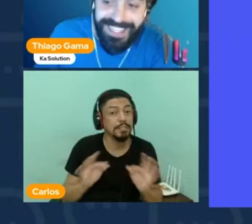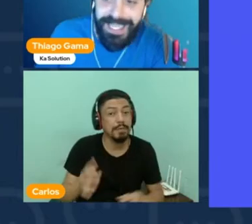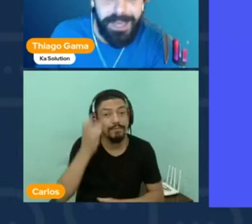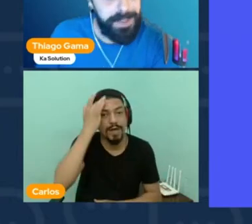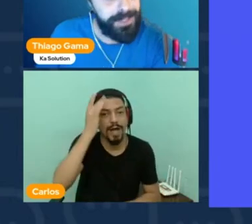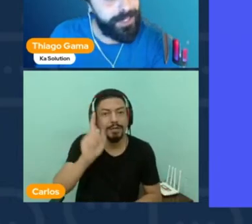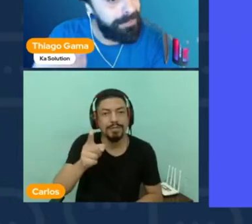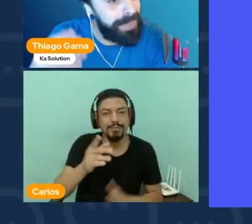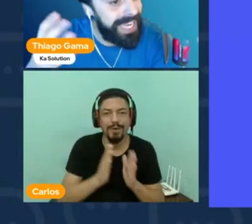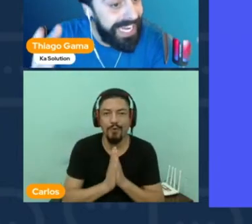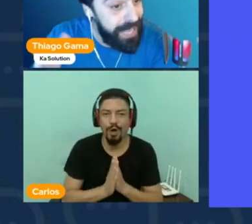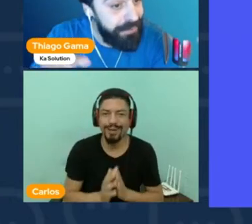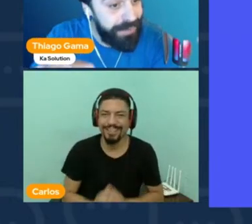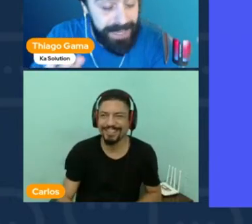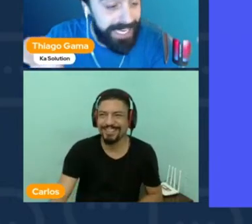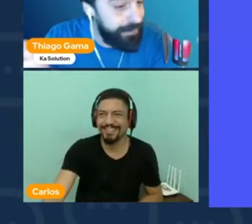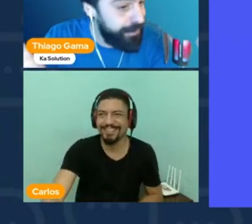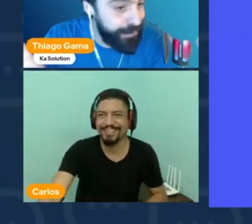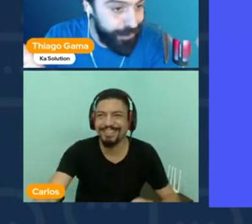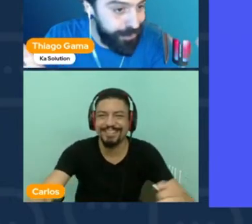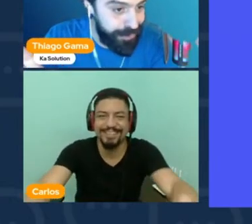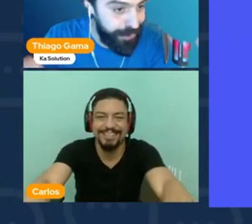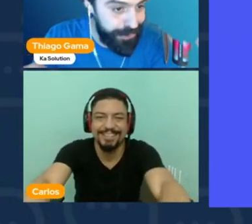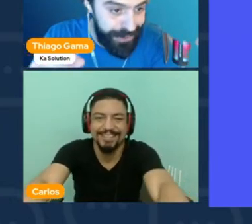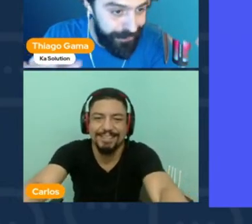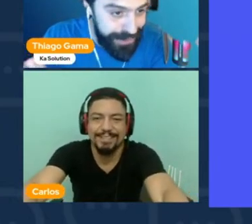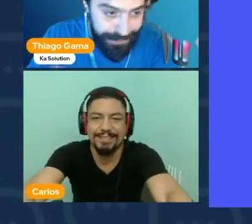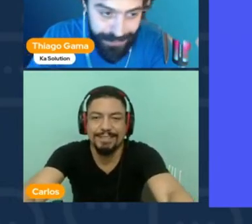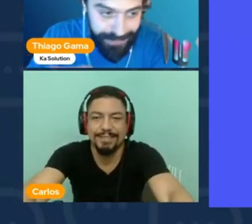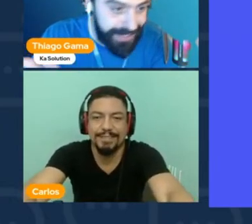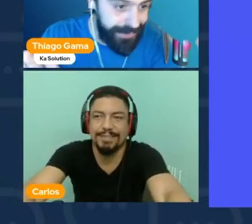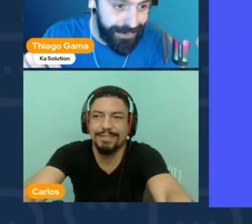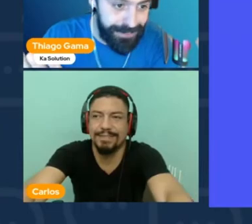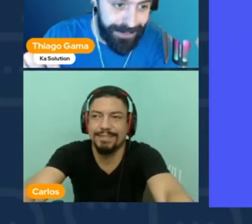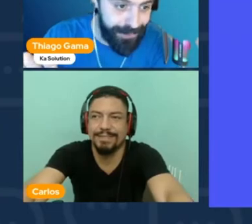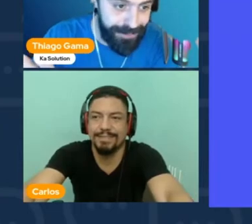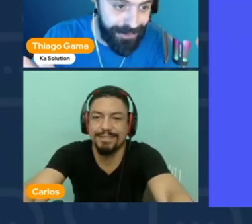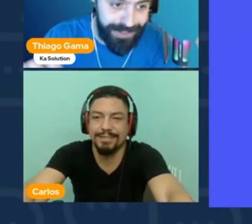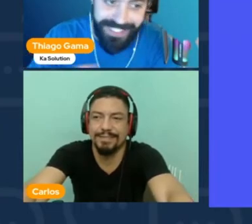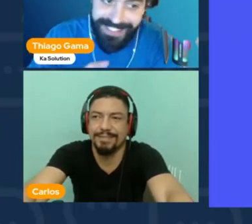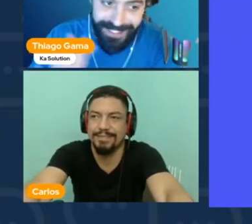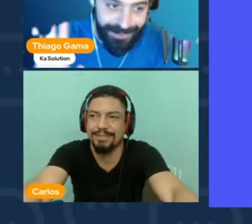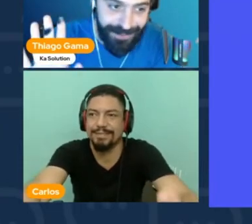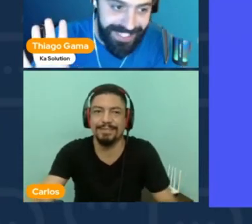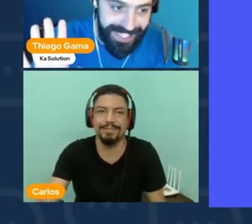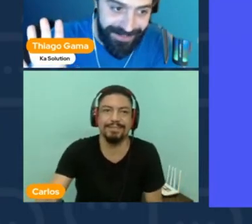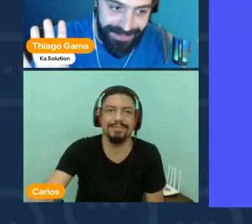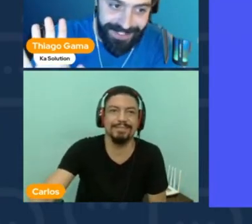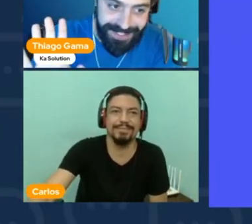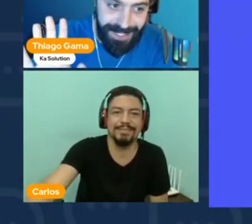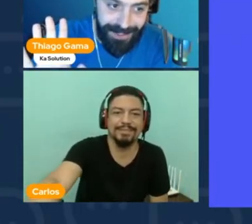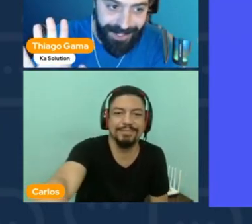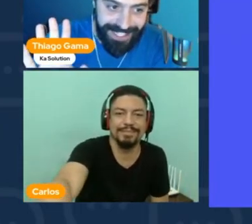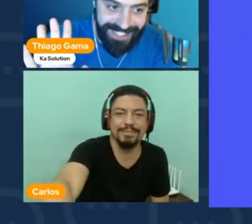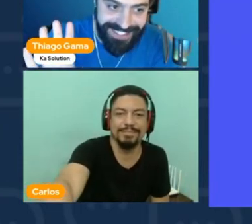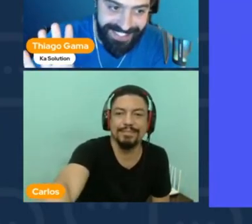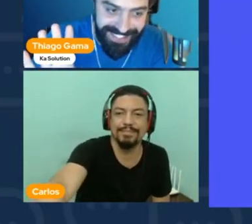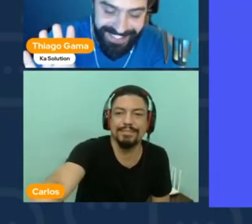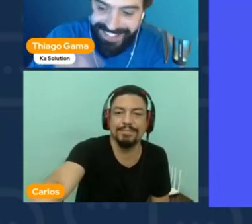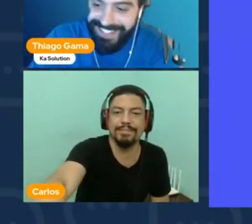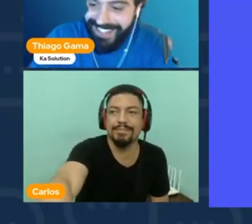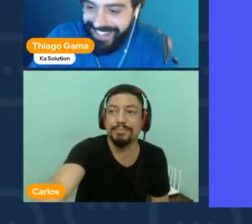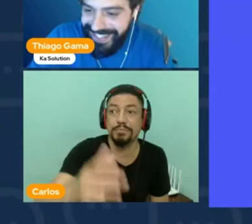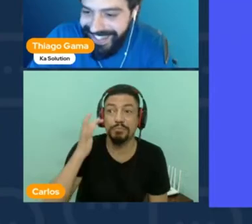aí. Pessoal, se pegar leve, vai pegar leve com todo mundo. Se for difícil, vai ser difícil para todo mundo, hein? Então, não sei o que vai ser melhor, né,